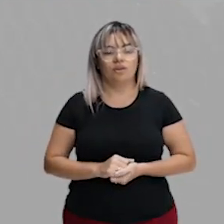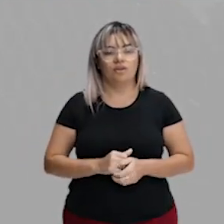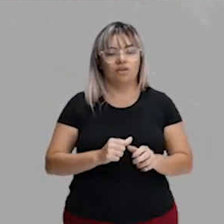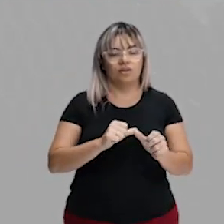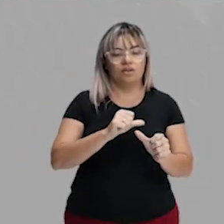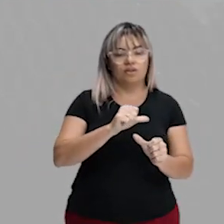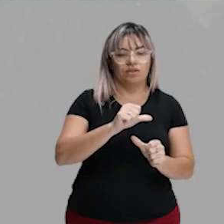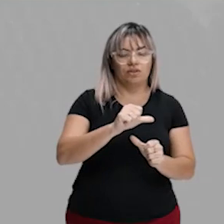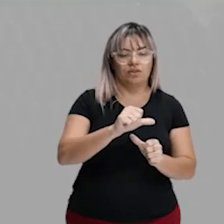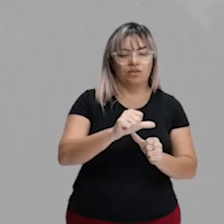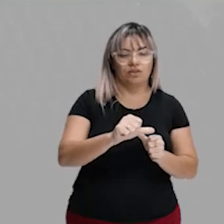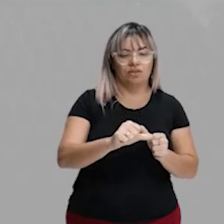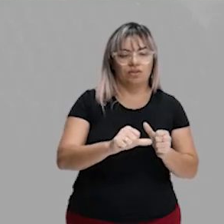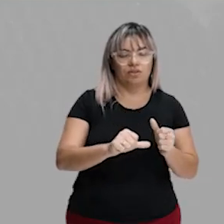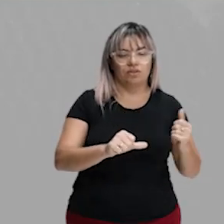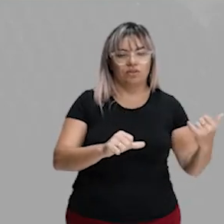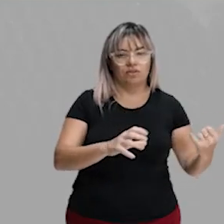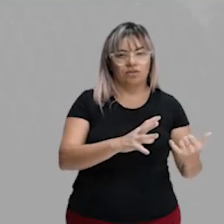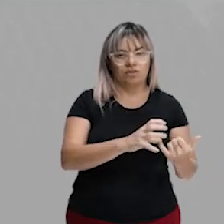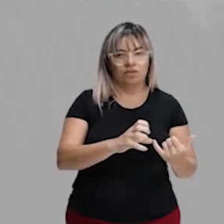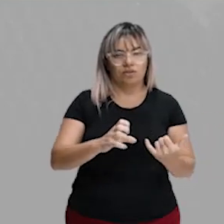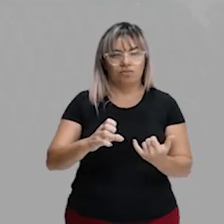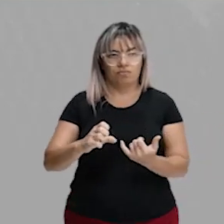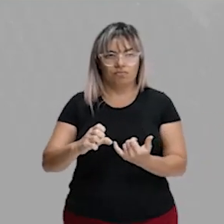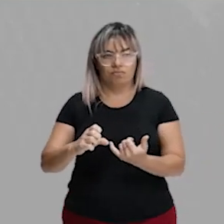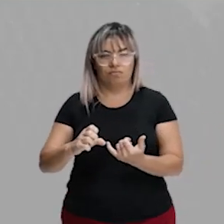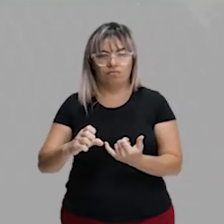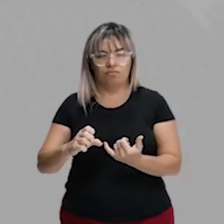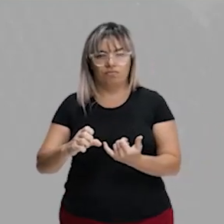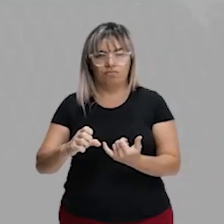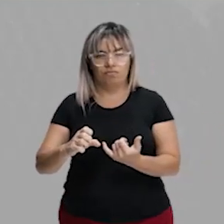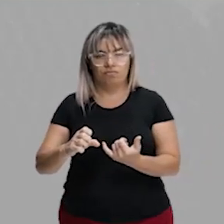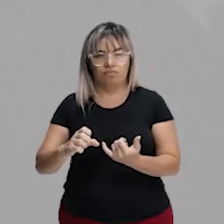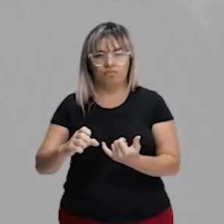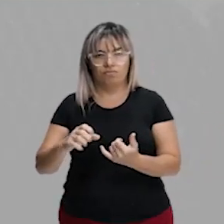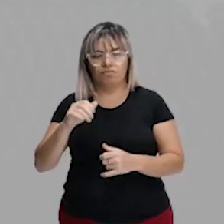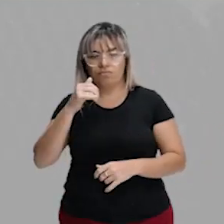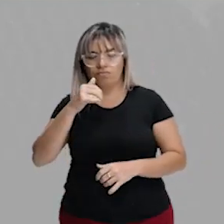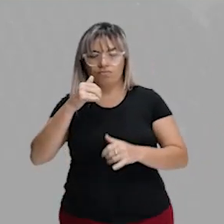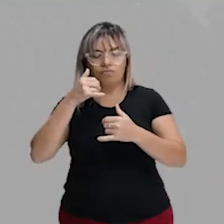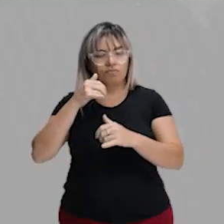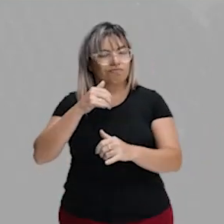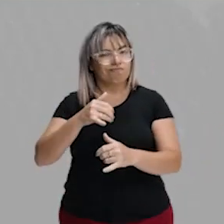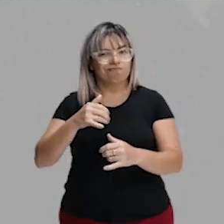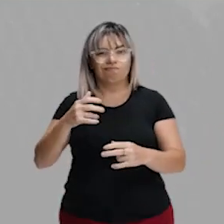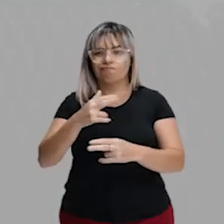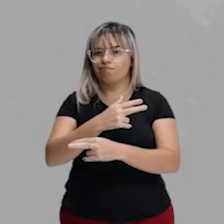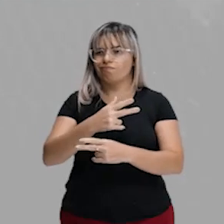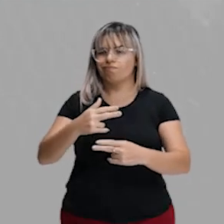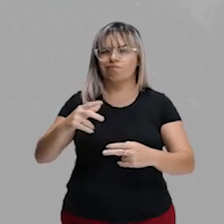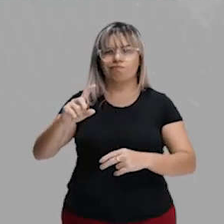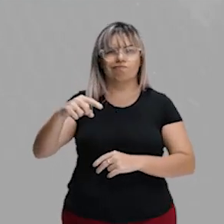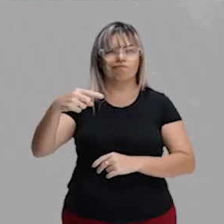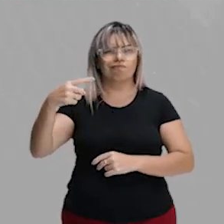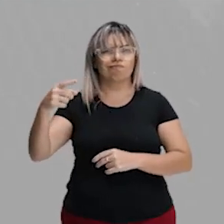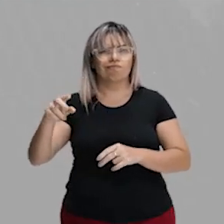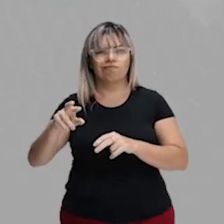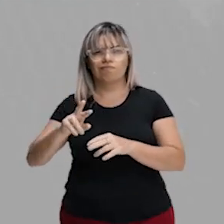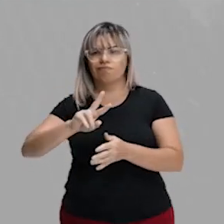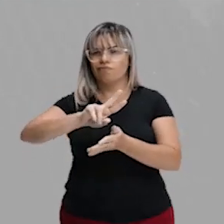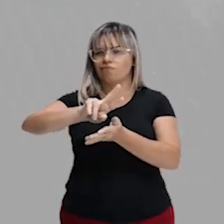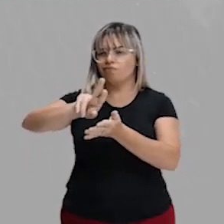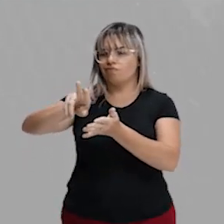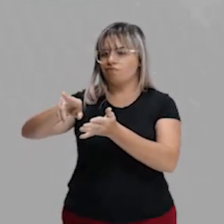transformam energia elétrica em outros tipos de energia,